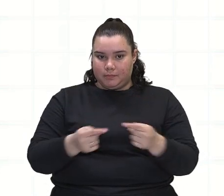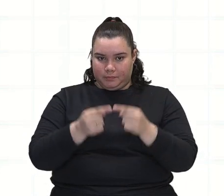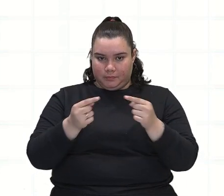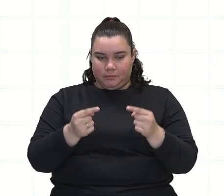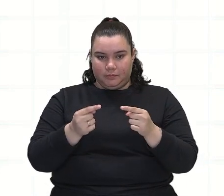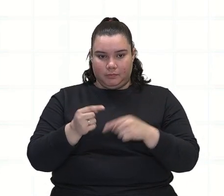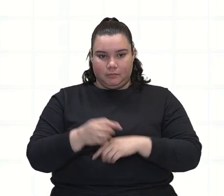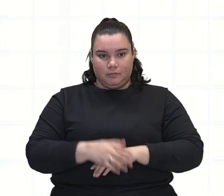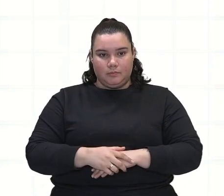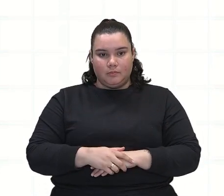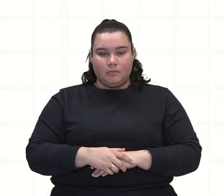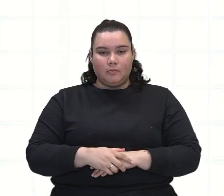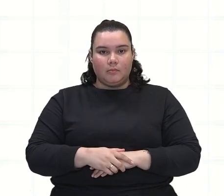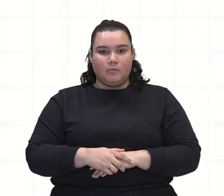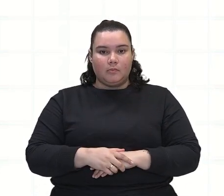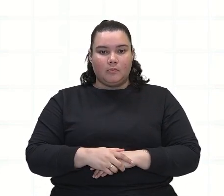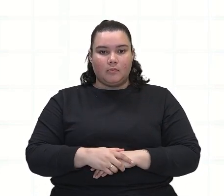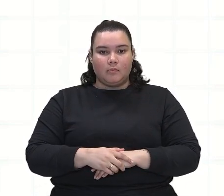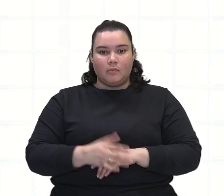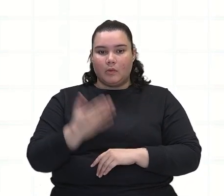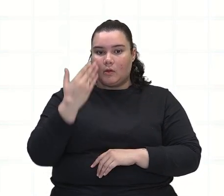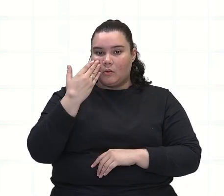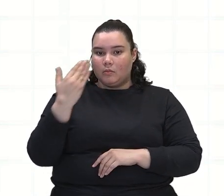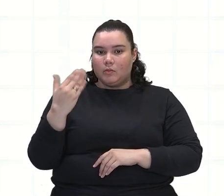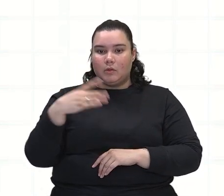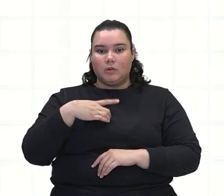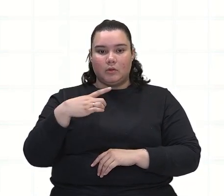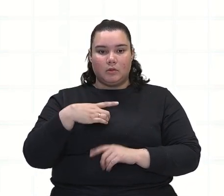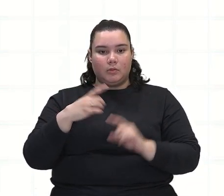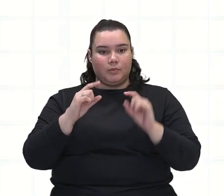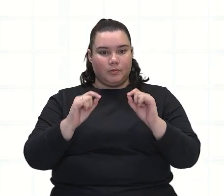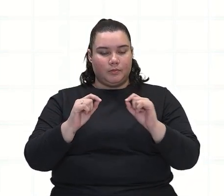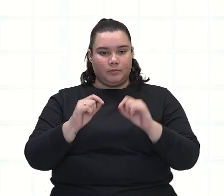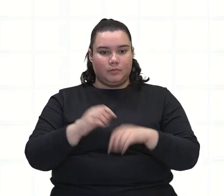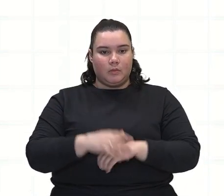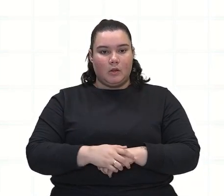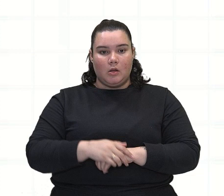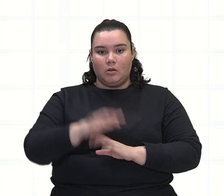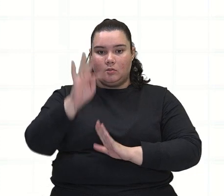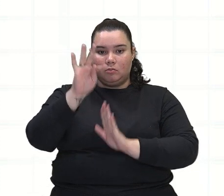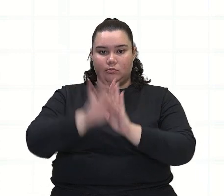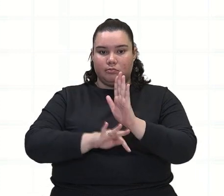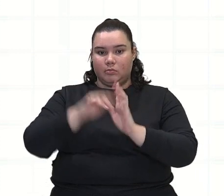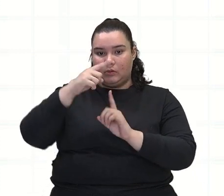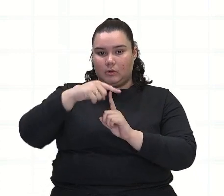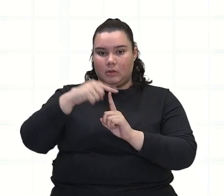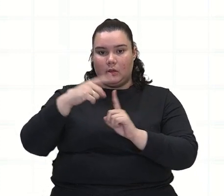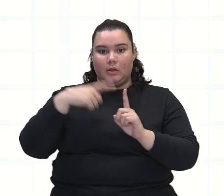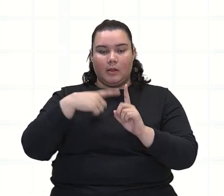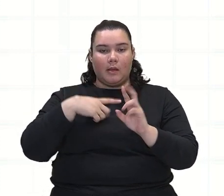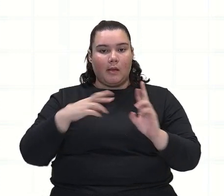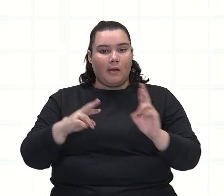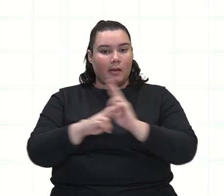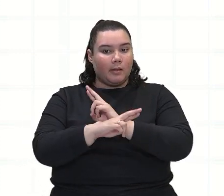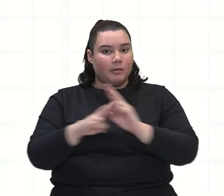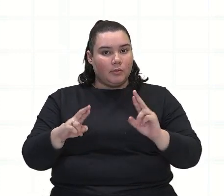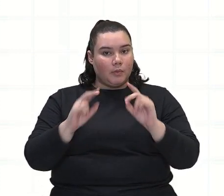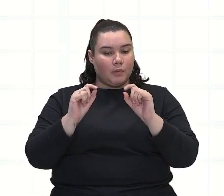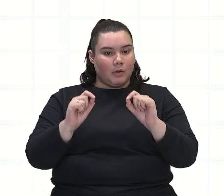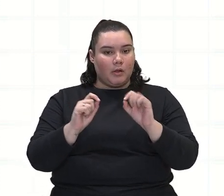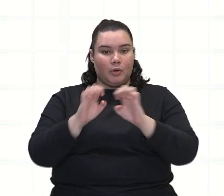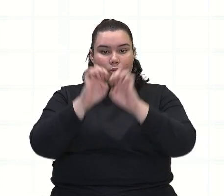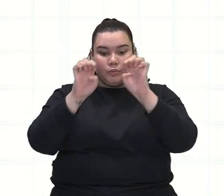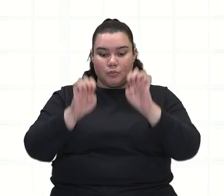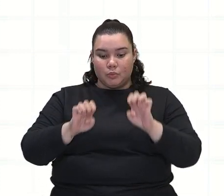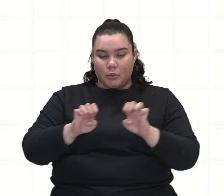Seguindo, nós temos aqui, então, que a tipologia textual, ela se relaciona com a